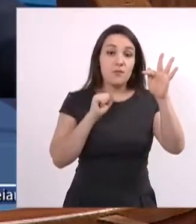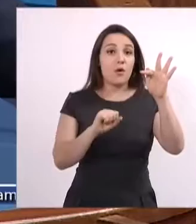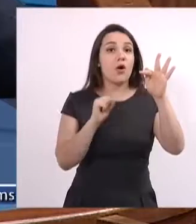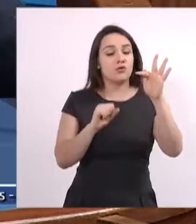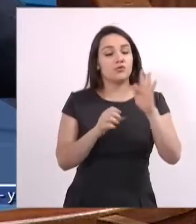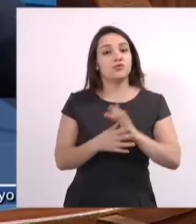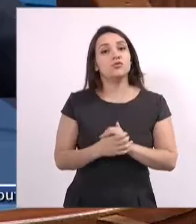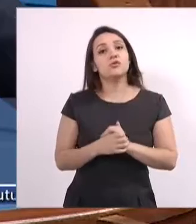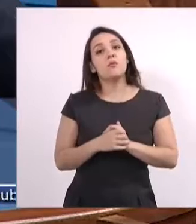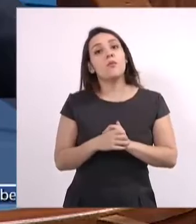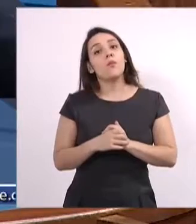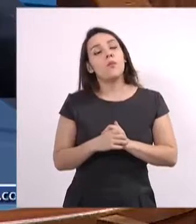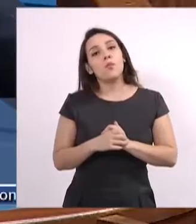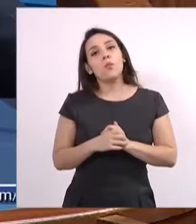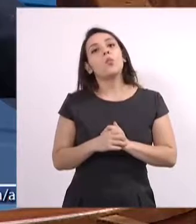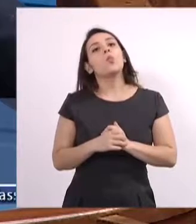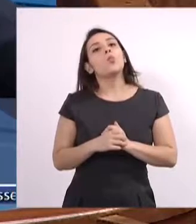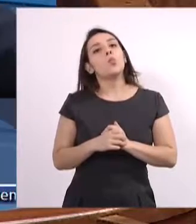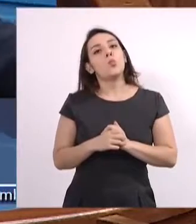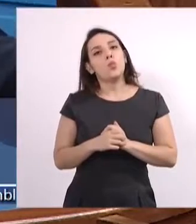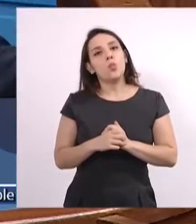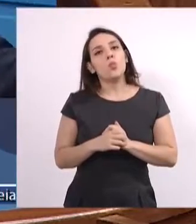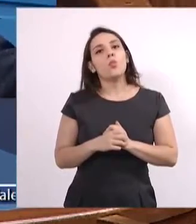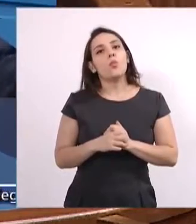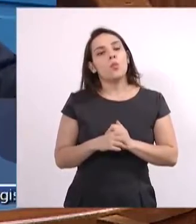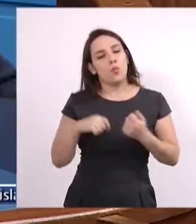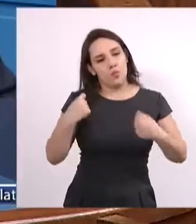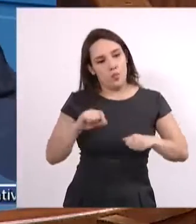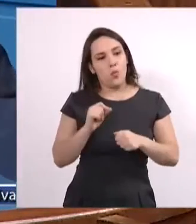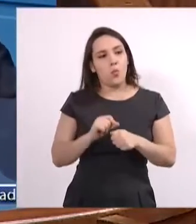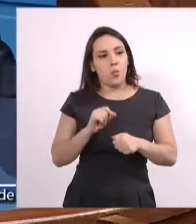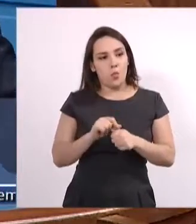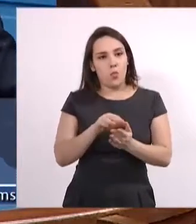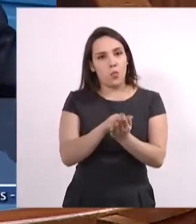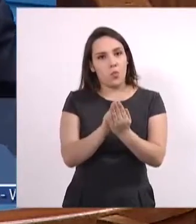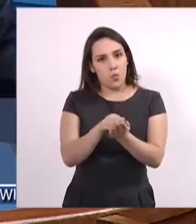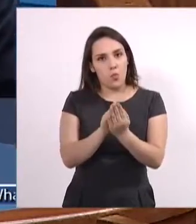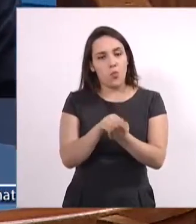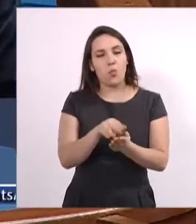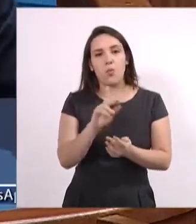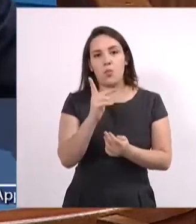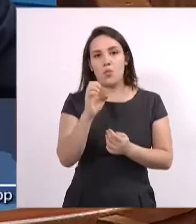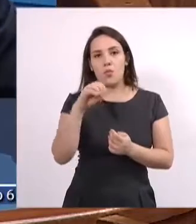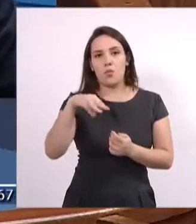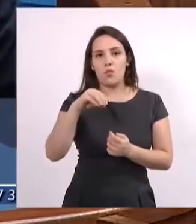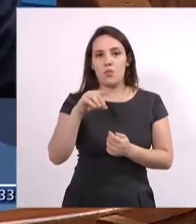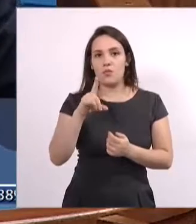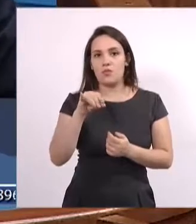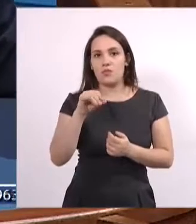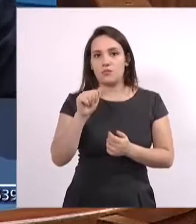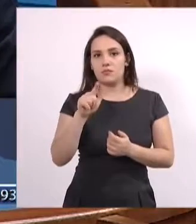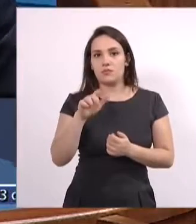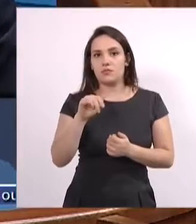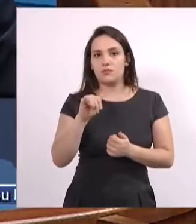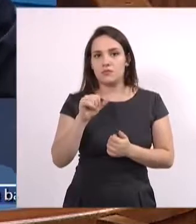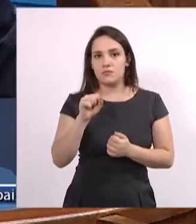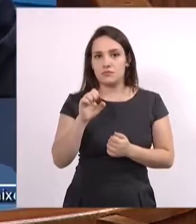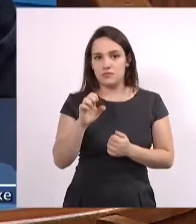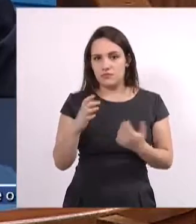vai ser um grande usuário da hemodiálise lá no futuro, porque vai sobrecarregar seu